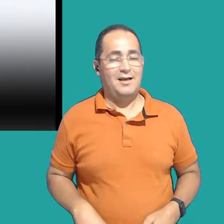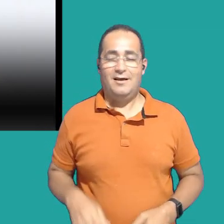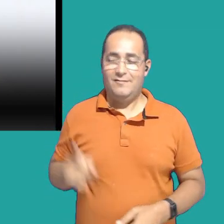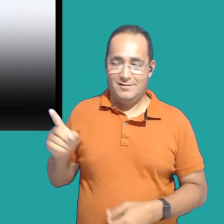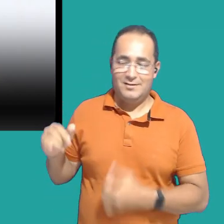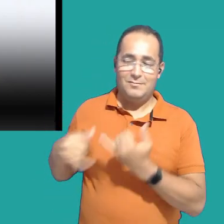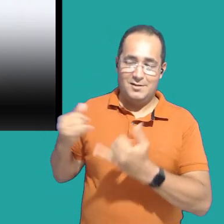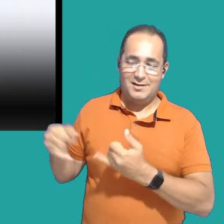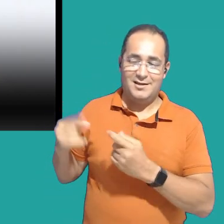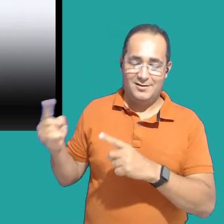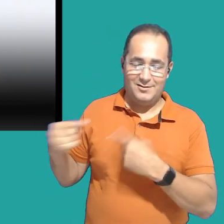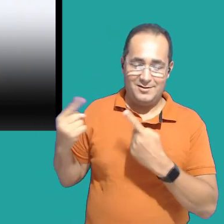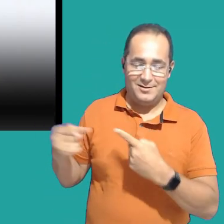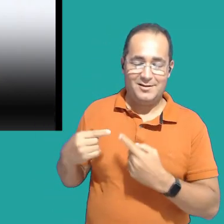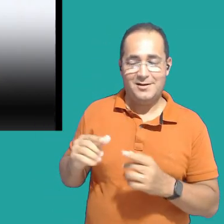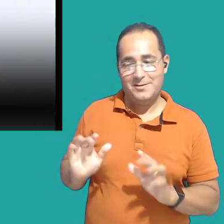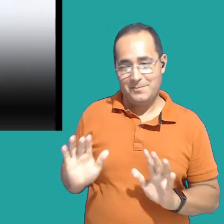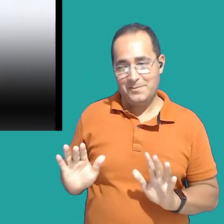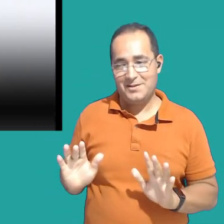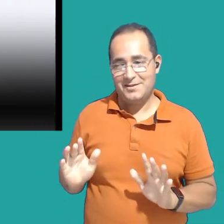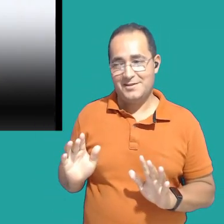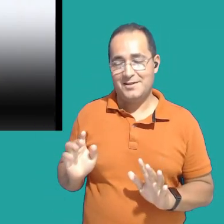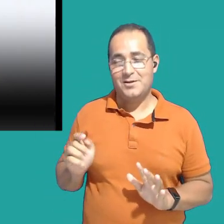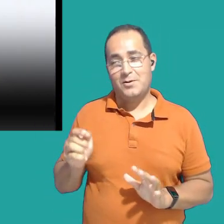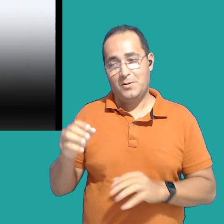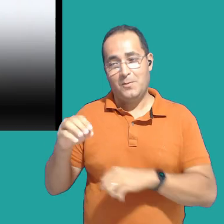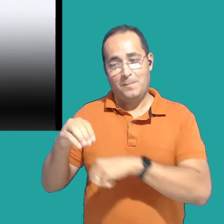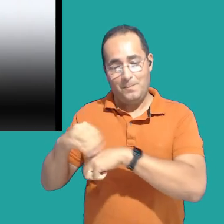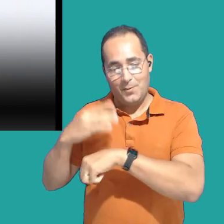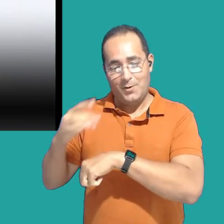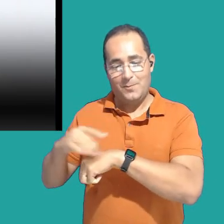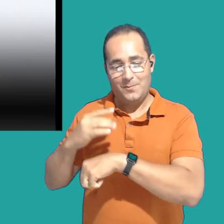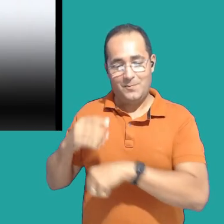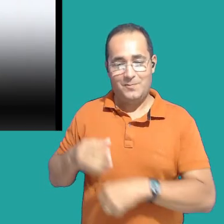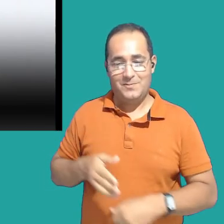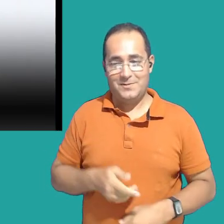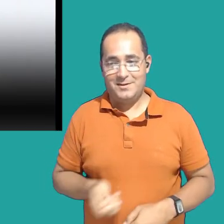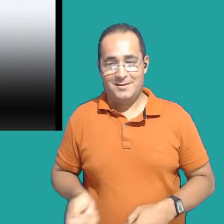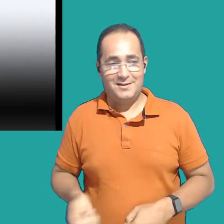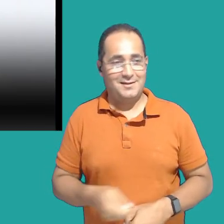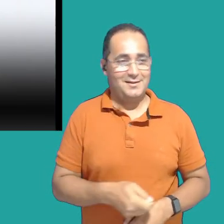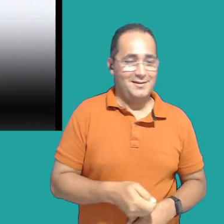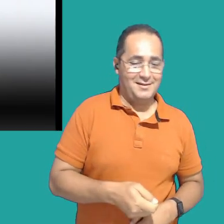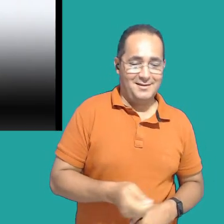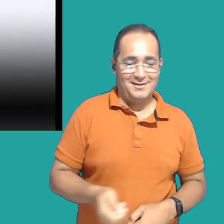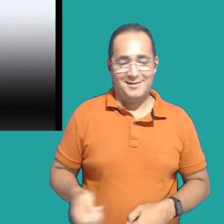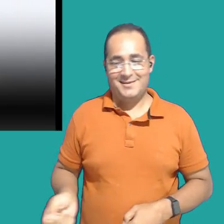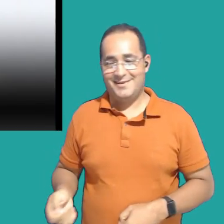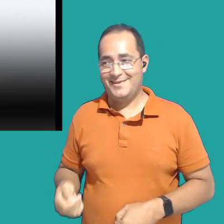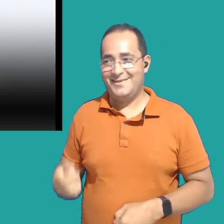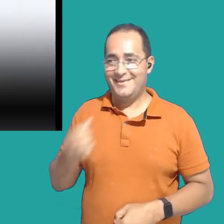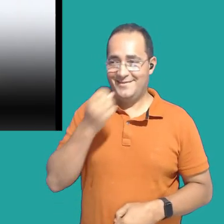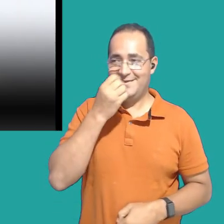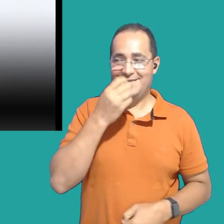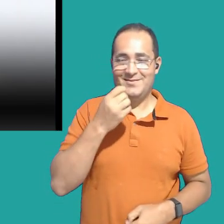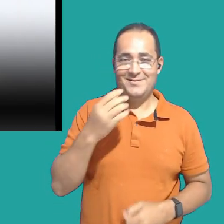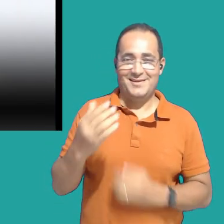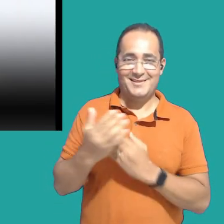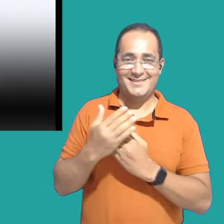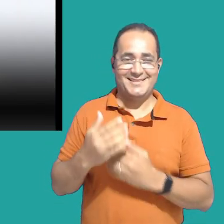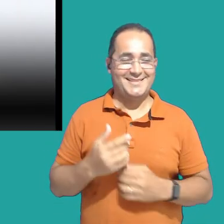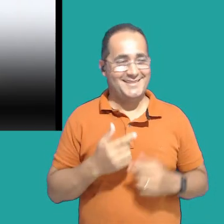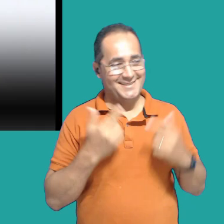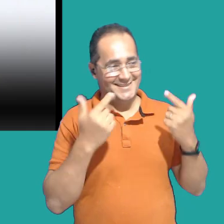você também está brincando comigo, mas pelo menos um pouco de orientação e mobilidade eu já Já consigo. tem.